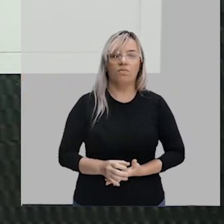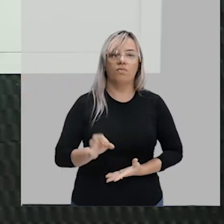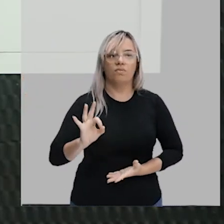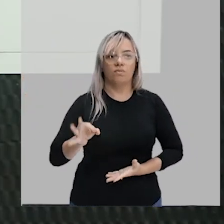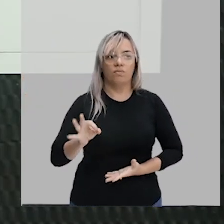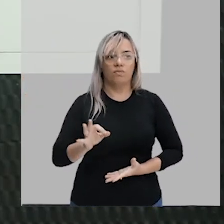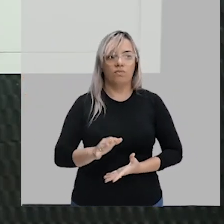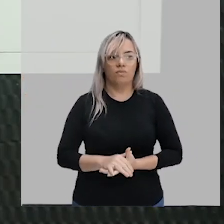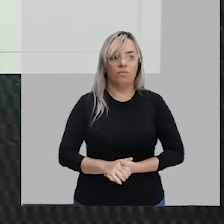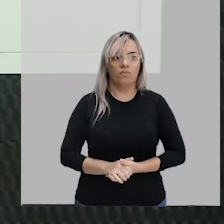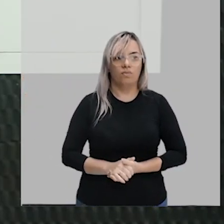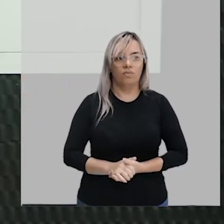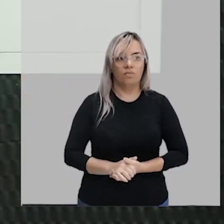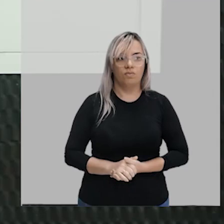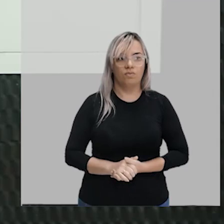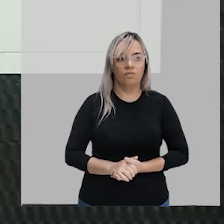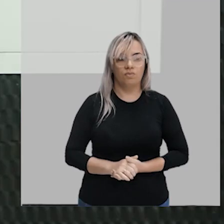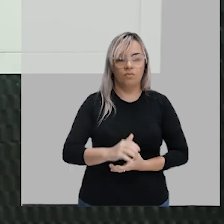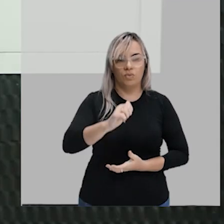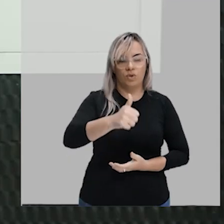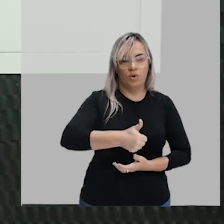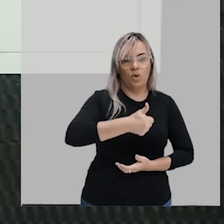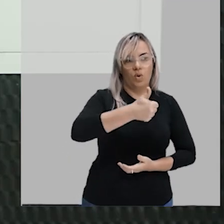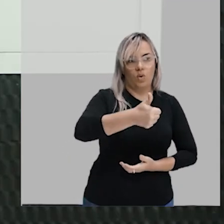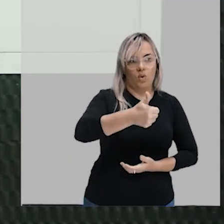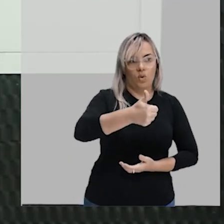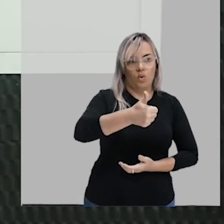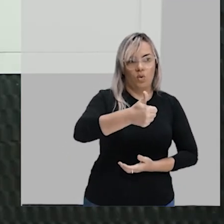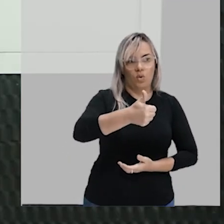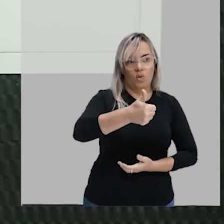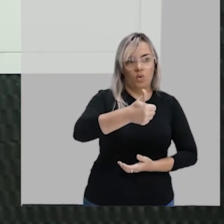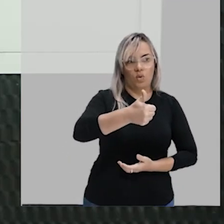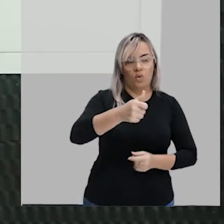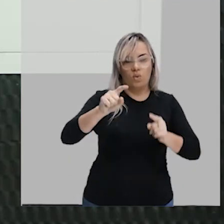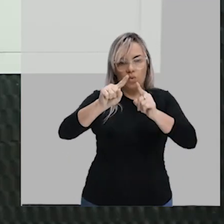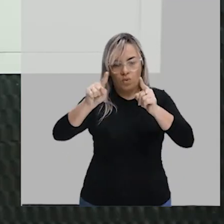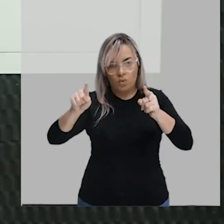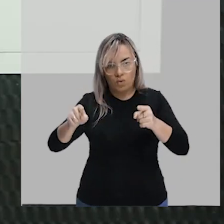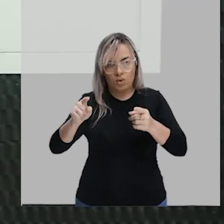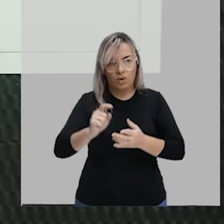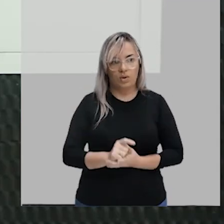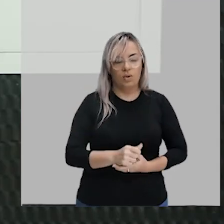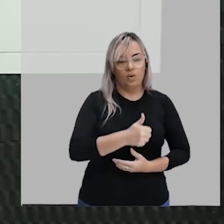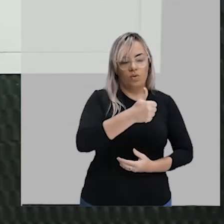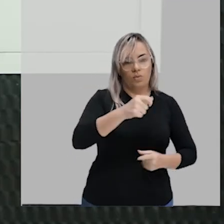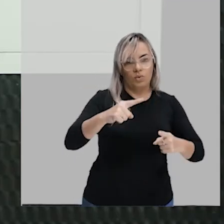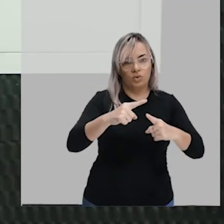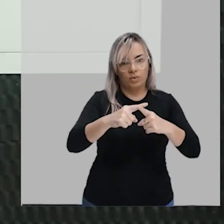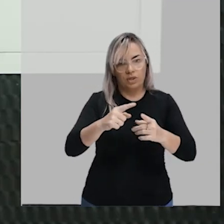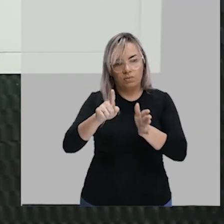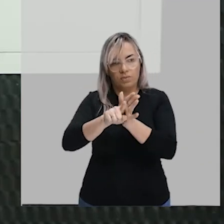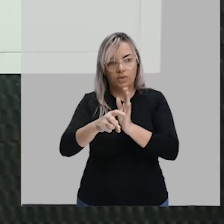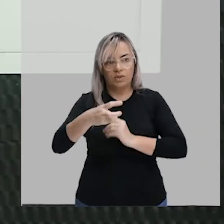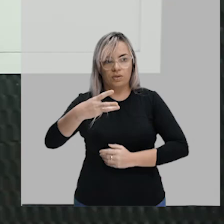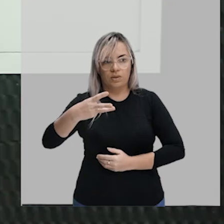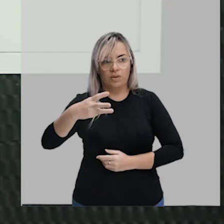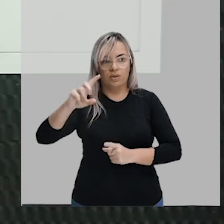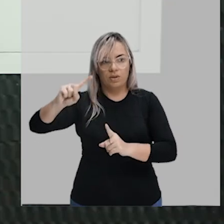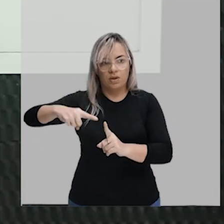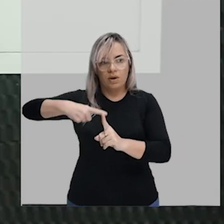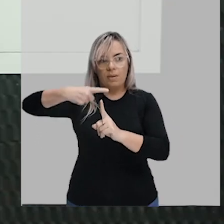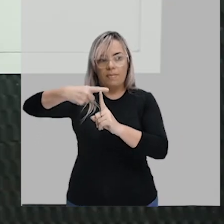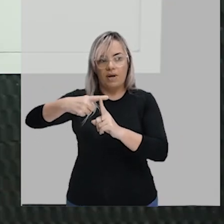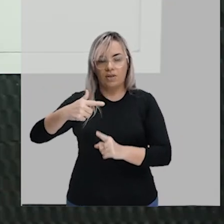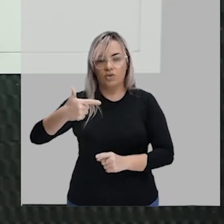Certo? 1 multiplicado por menos 3, mais 2 multiplicado por 4.